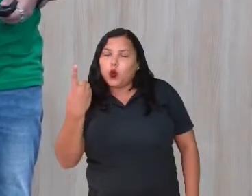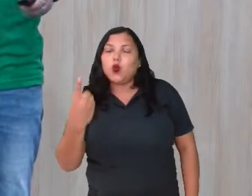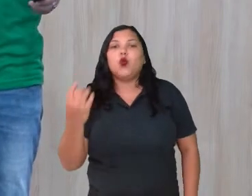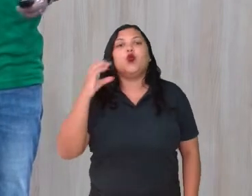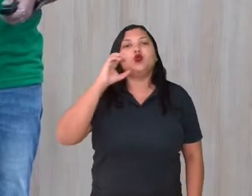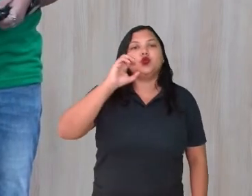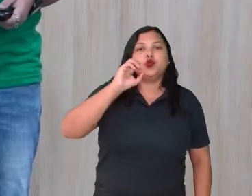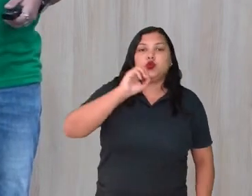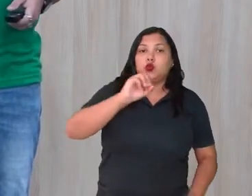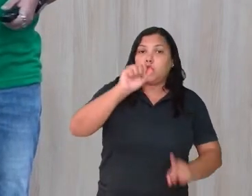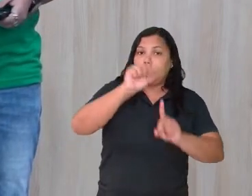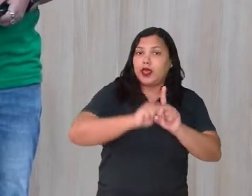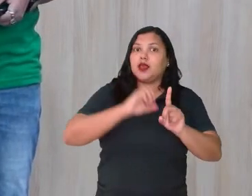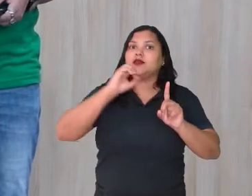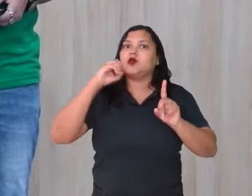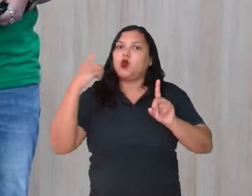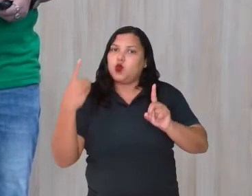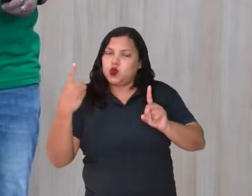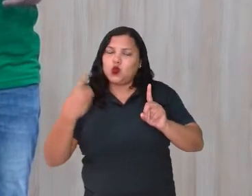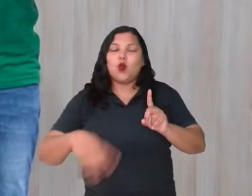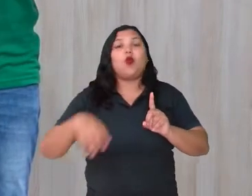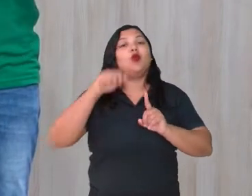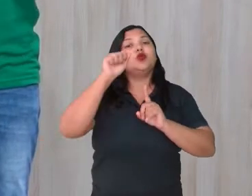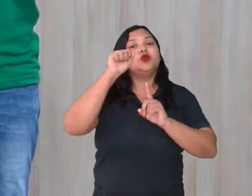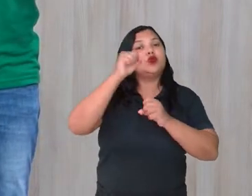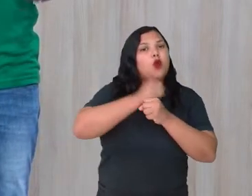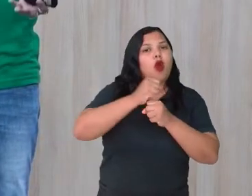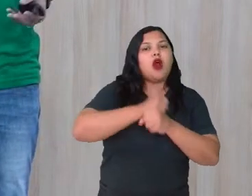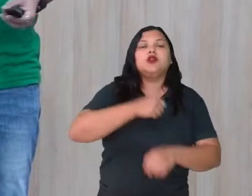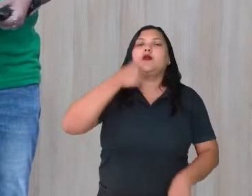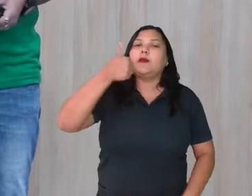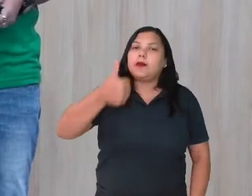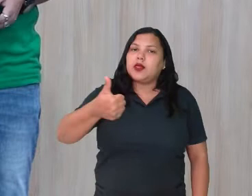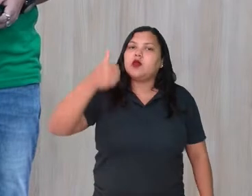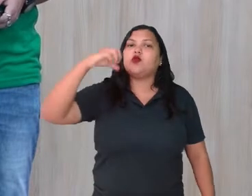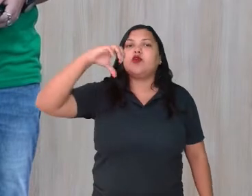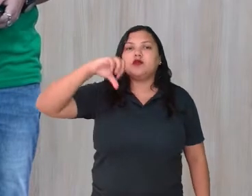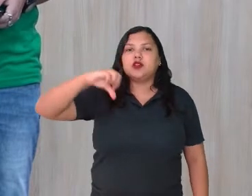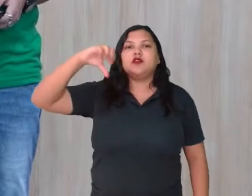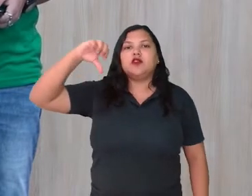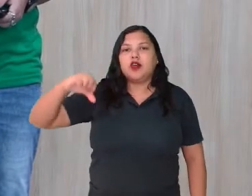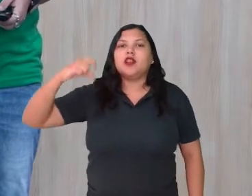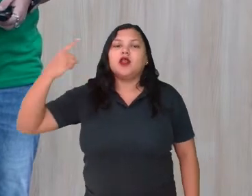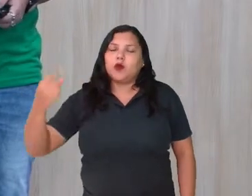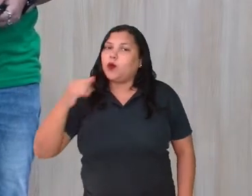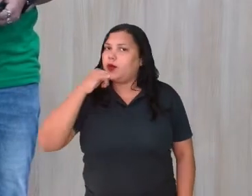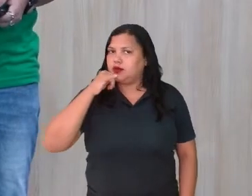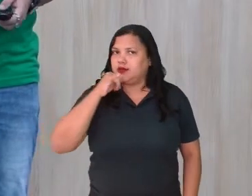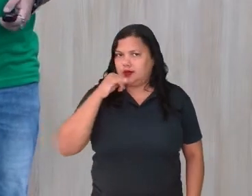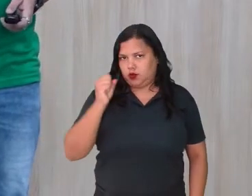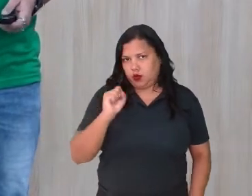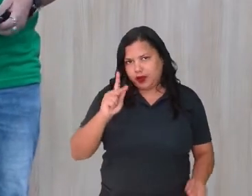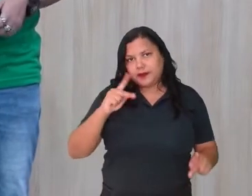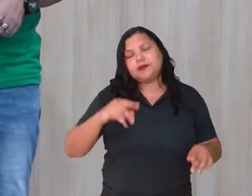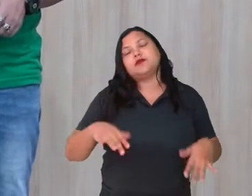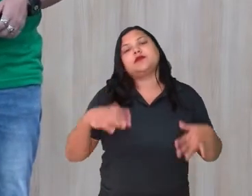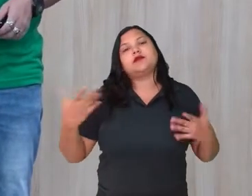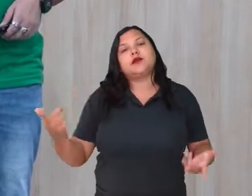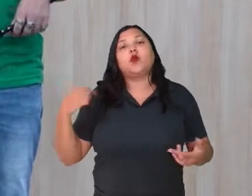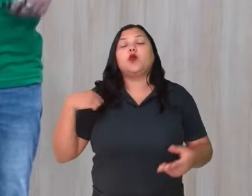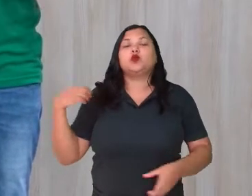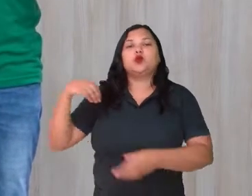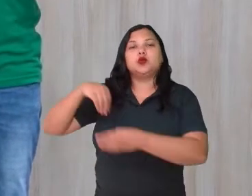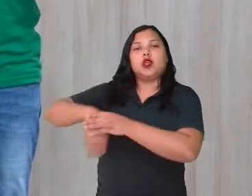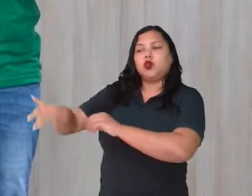certo? Mas se você está vendo essa aula também por outros meios, né? Se você não está vendo ao vivo agora, está lá no nosso canal no